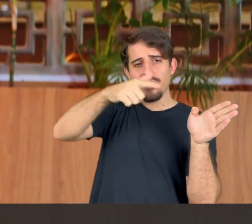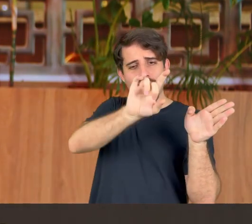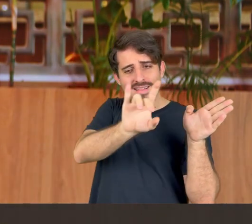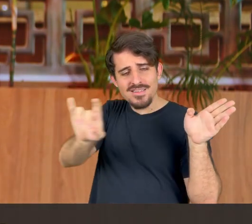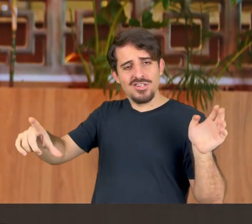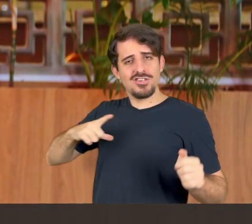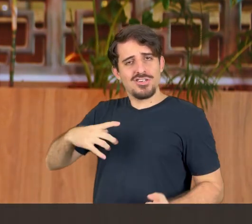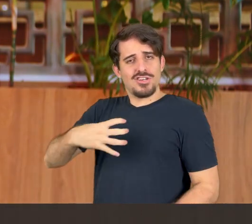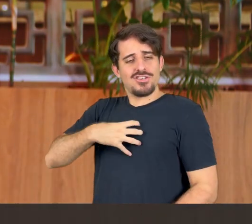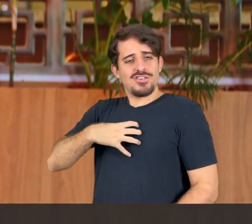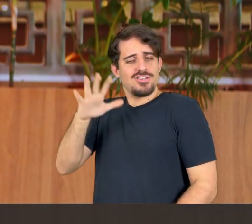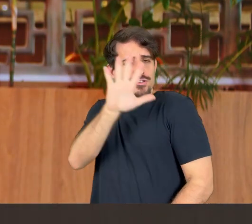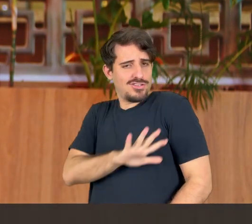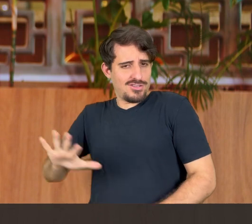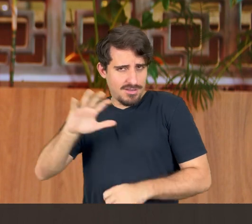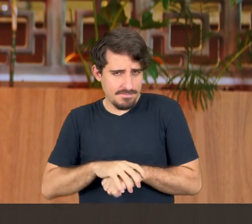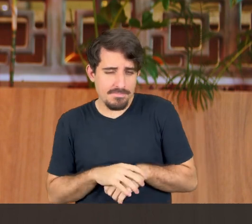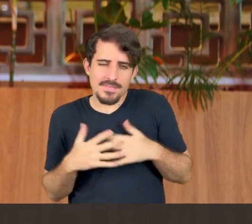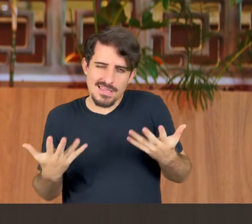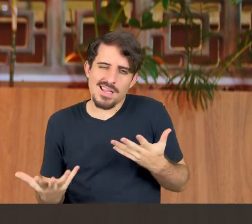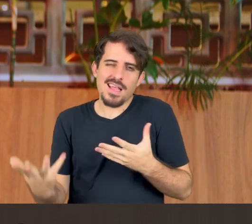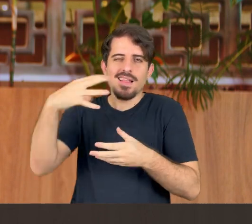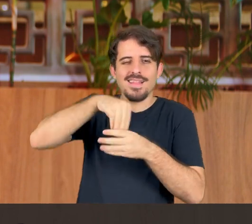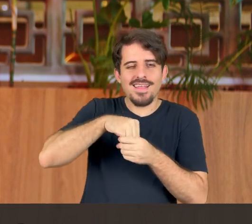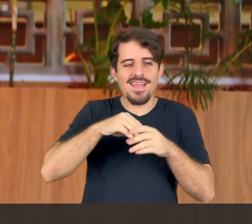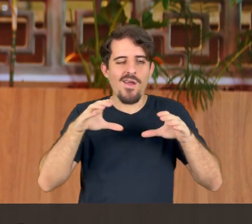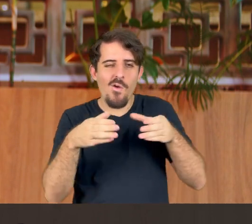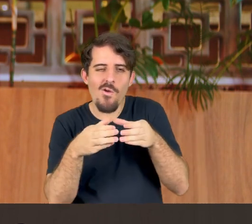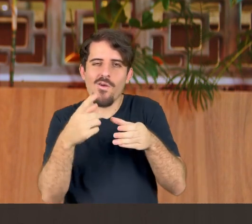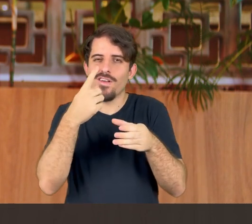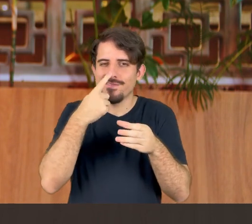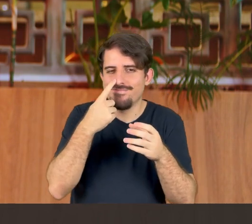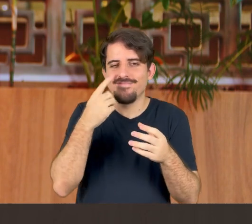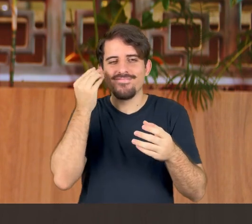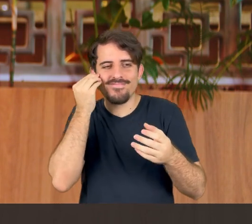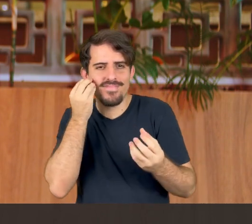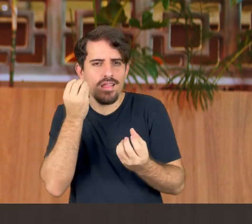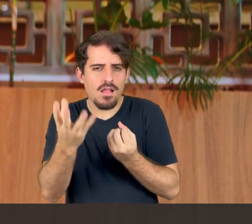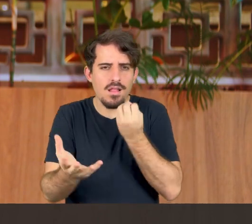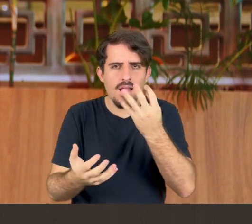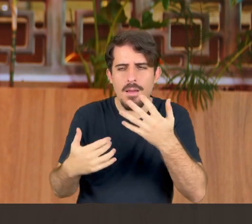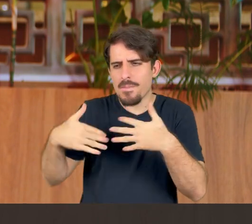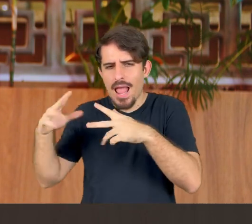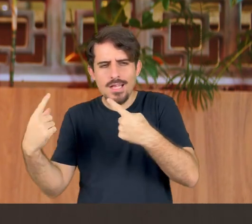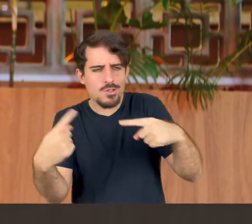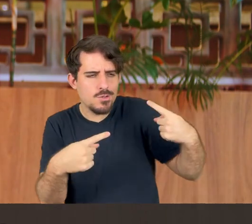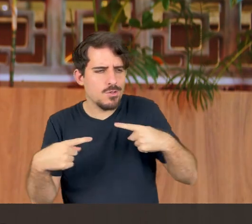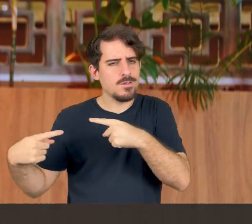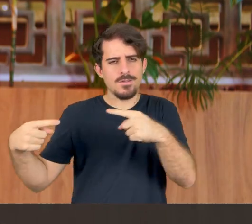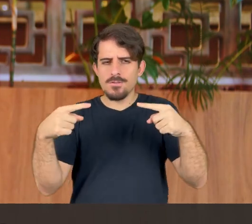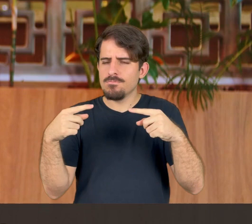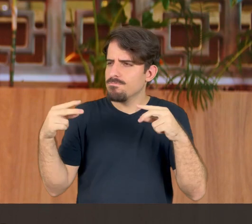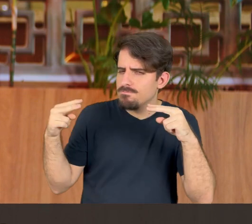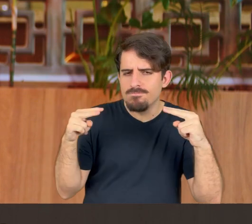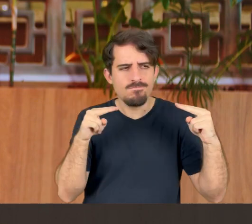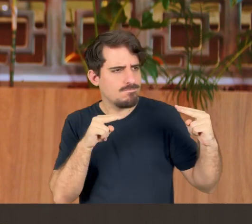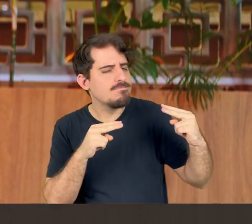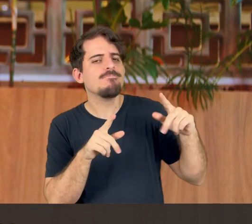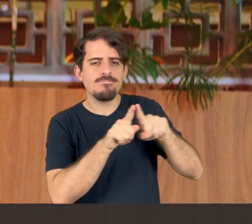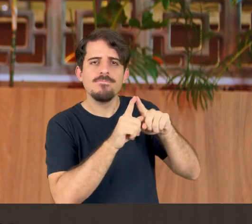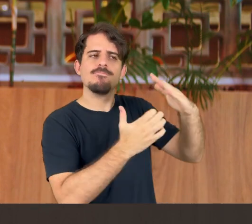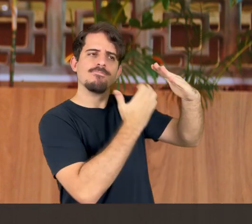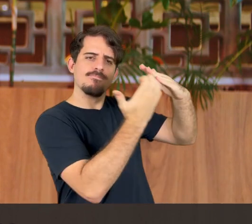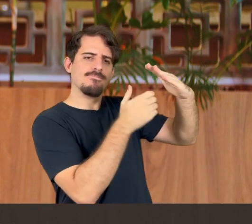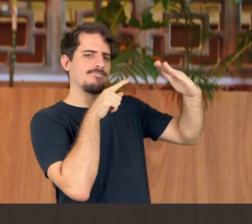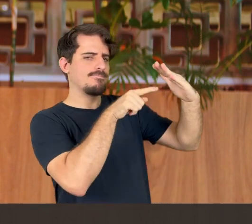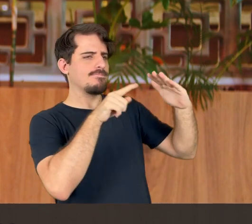Mas como que eu faço isso de uma forma generalizada? Então, dentro do grupo, a gente tenta trazer as pessoas e fazer essas discussões,